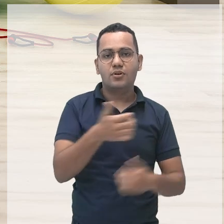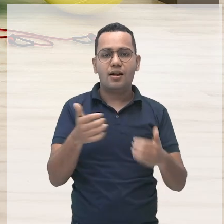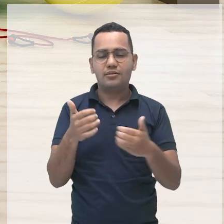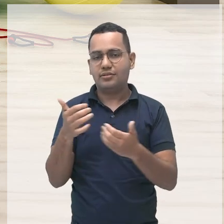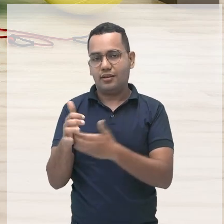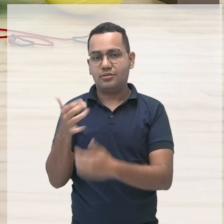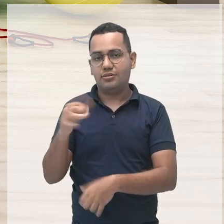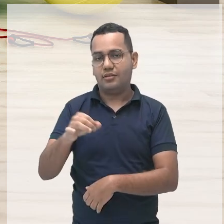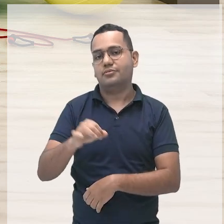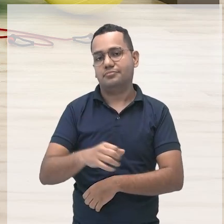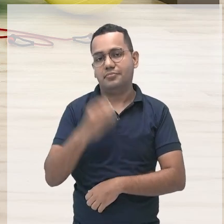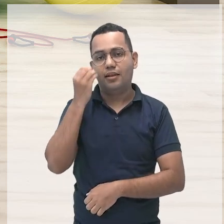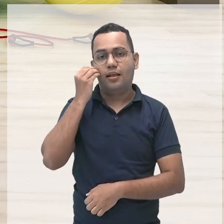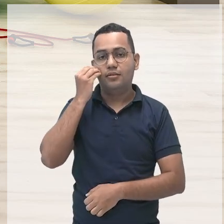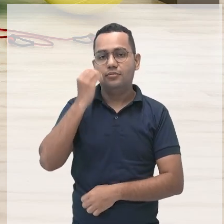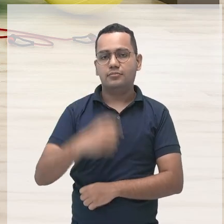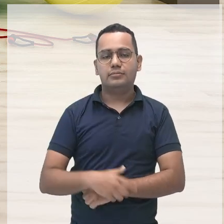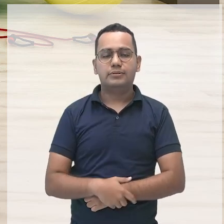3,